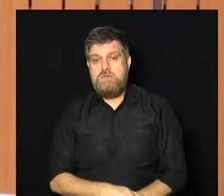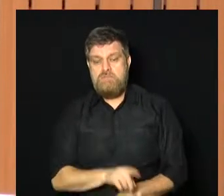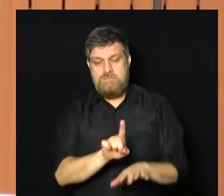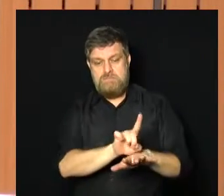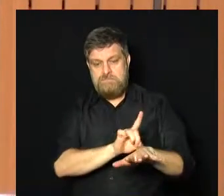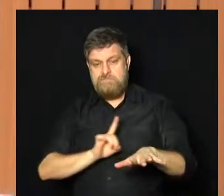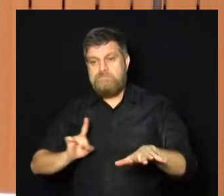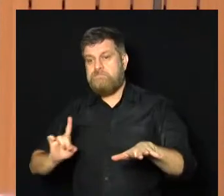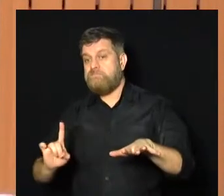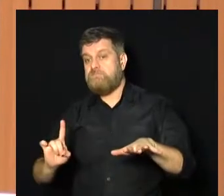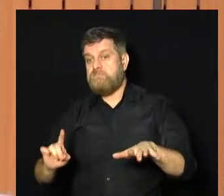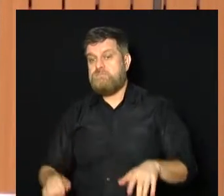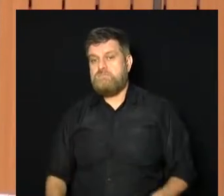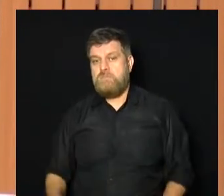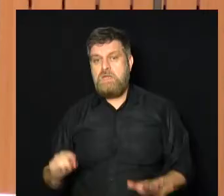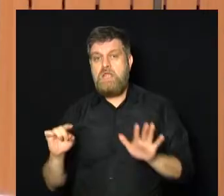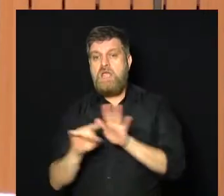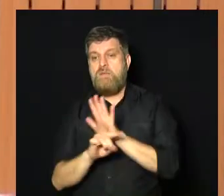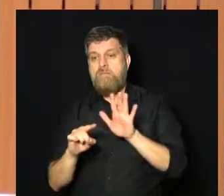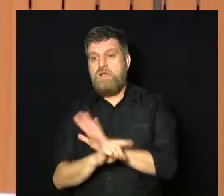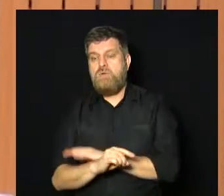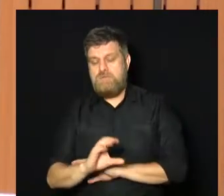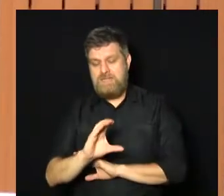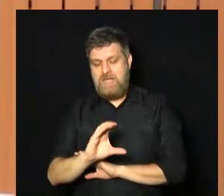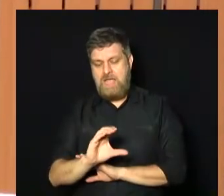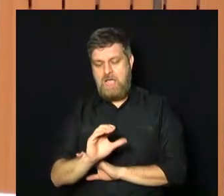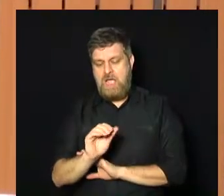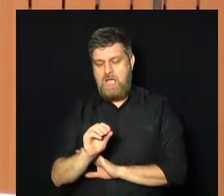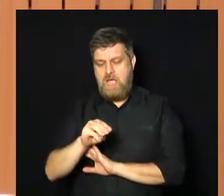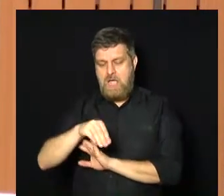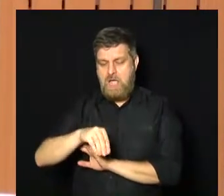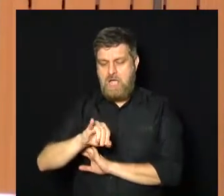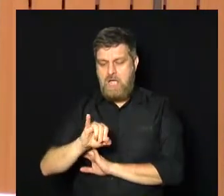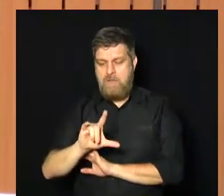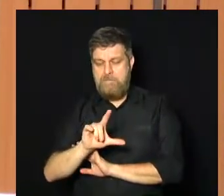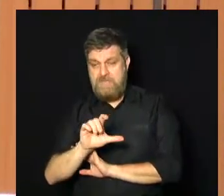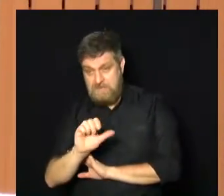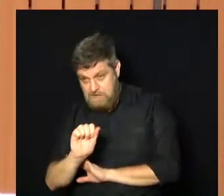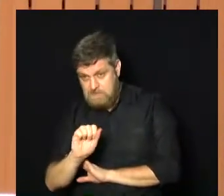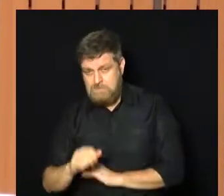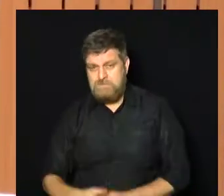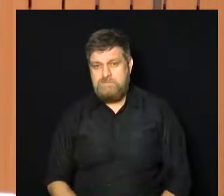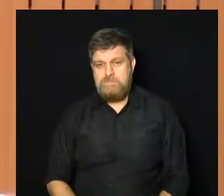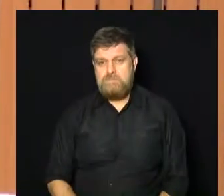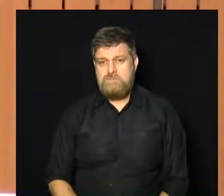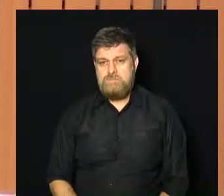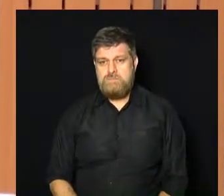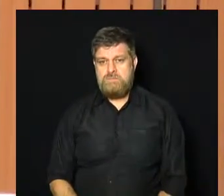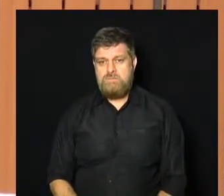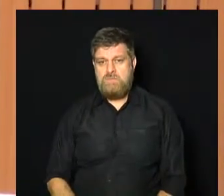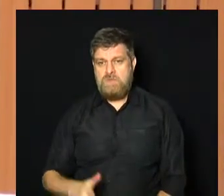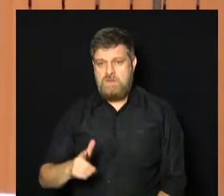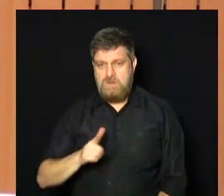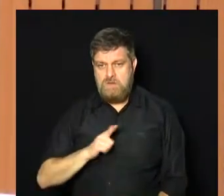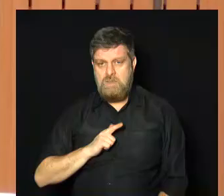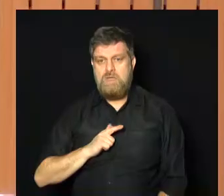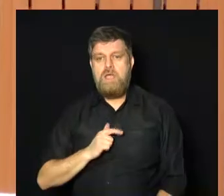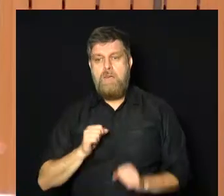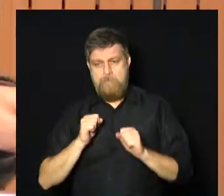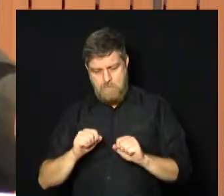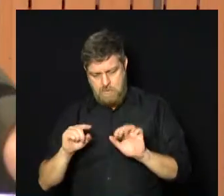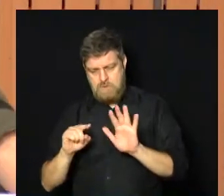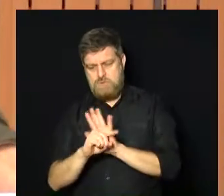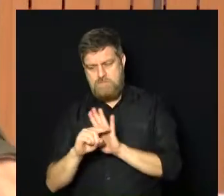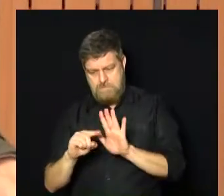uma pergunta da Camila Cristina Rocha. E nós vamos continuar recebendo aqui as